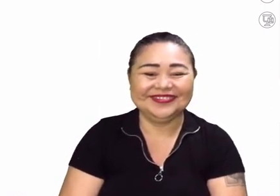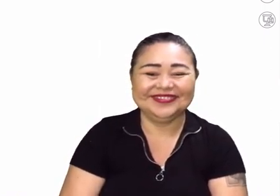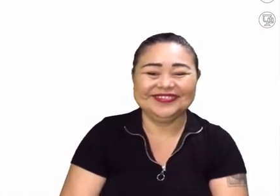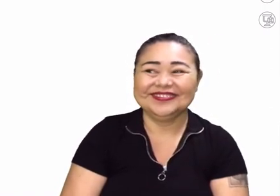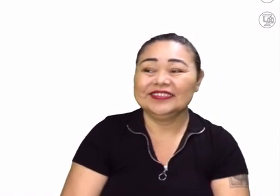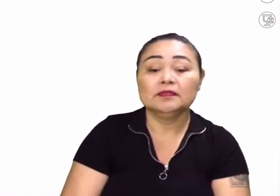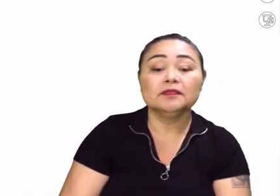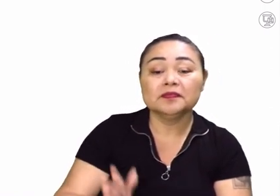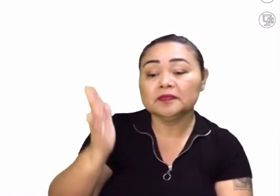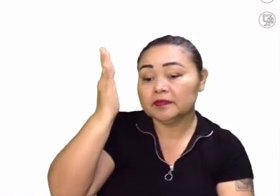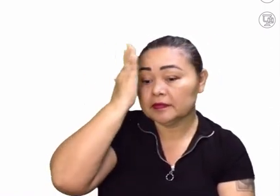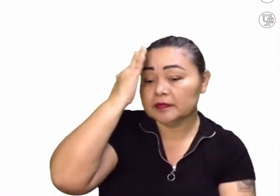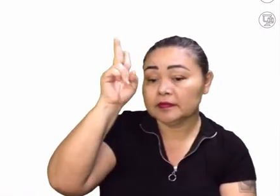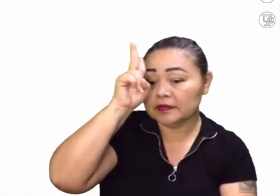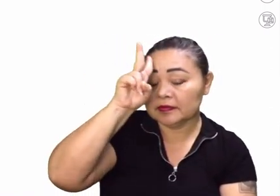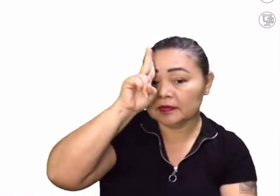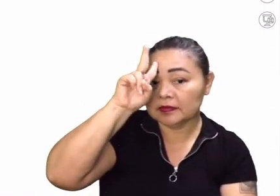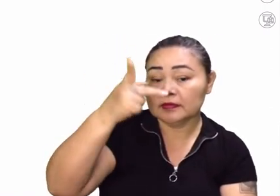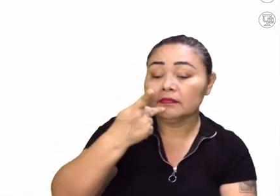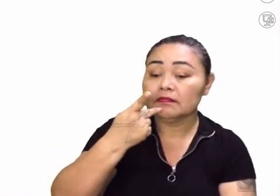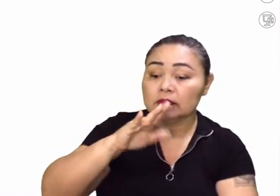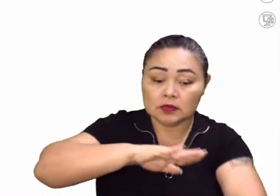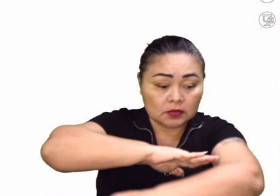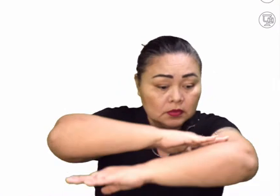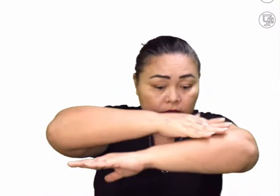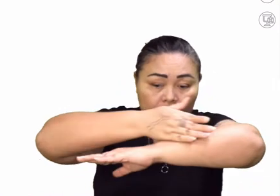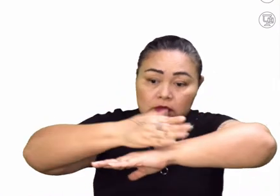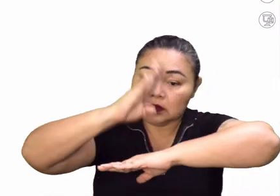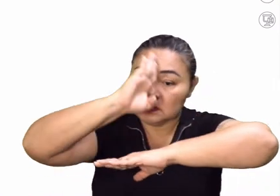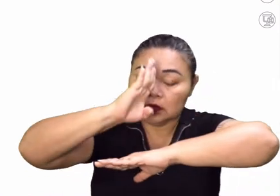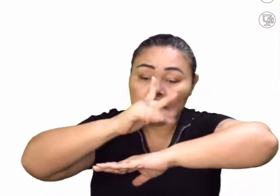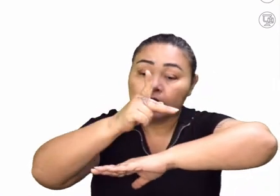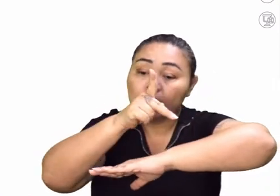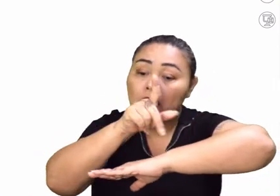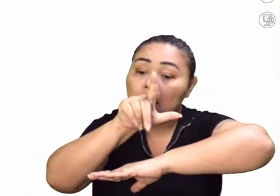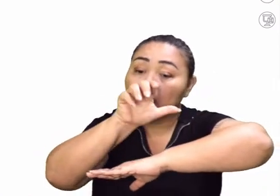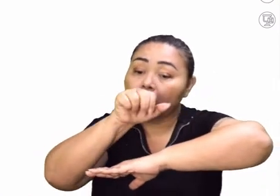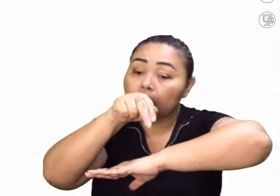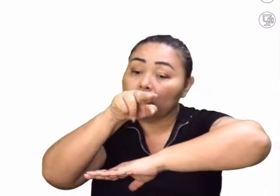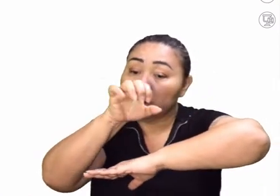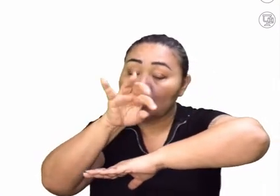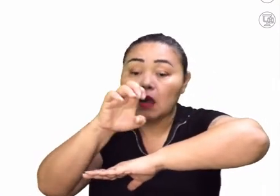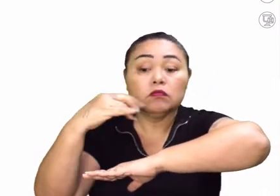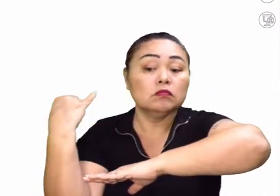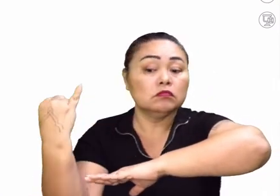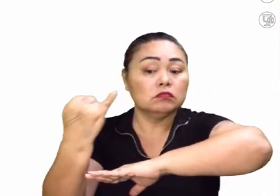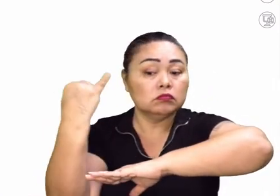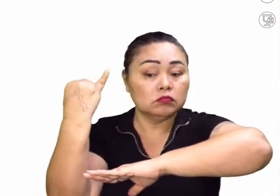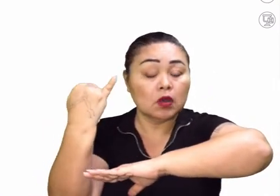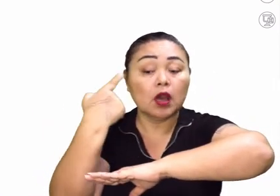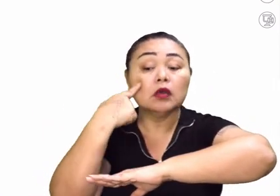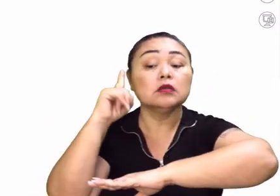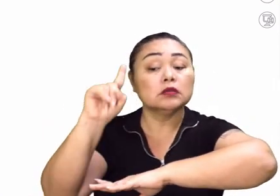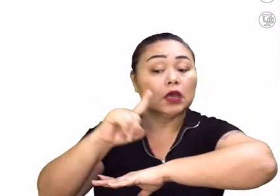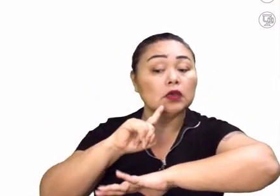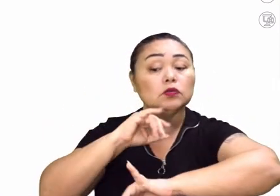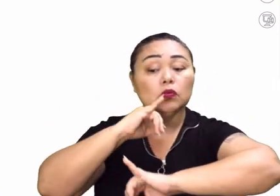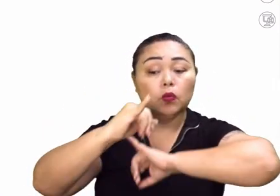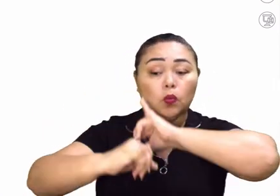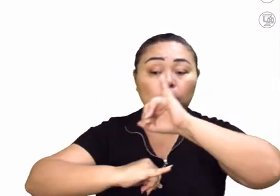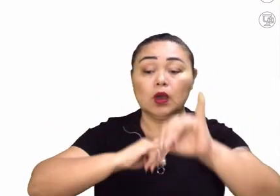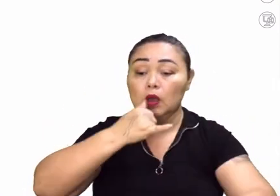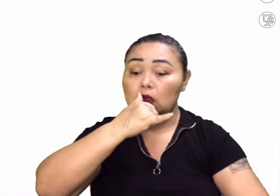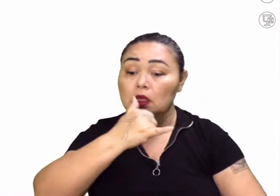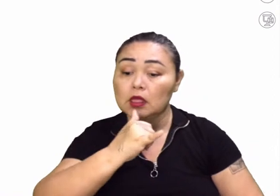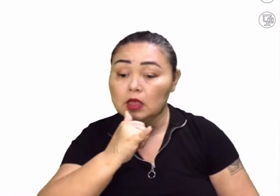olha Vale lembrar o seguinte Professor Jorge quando a gente fala do relevo do Brasil os planaltos são muito importantes para geração de energia dentro